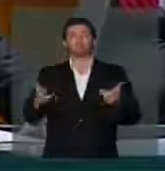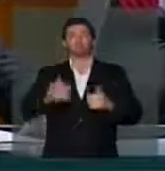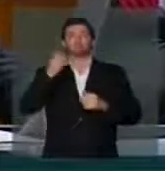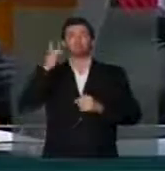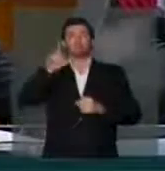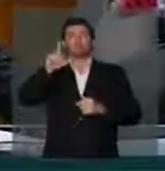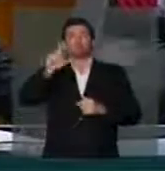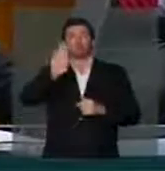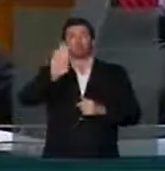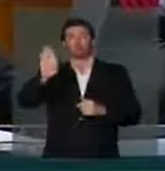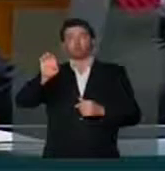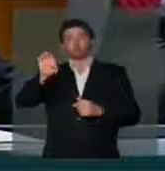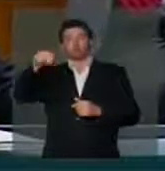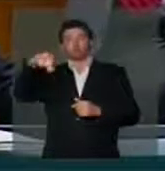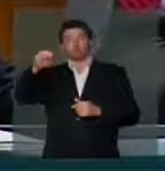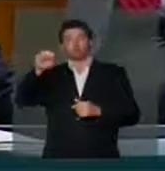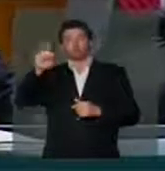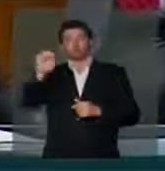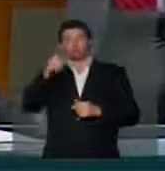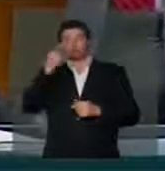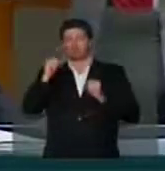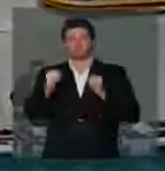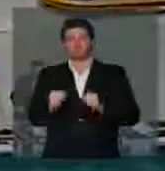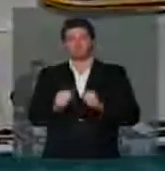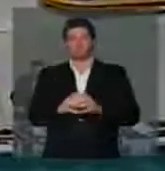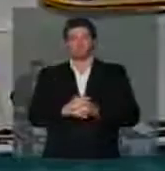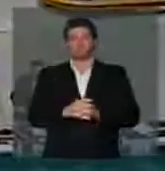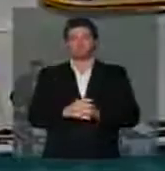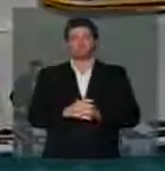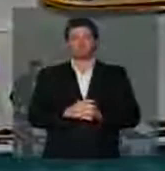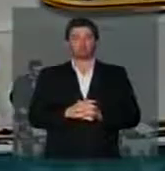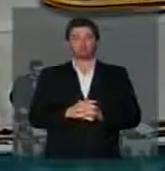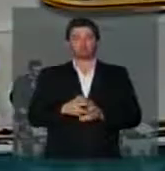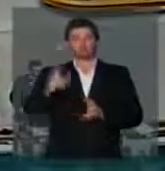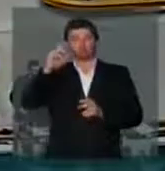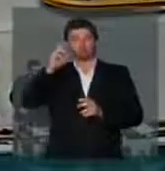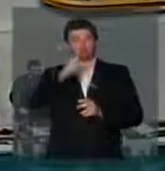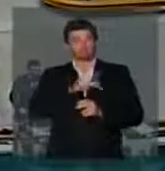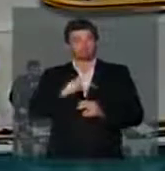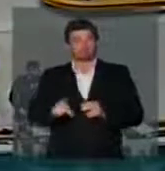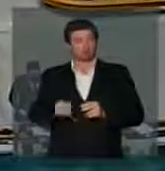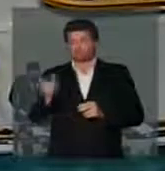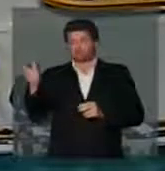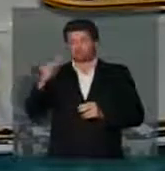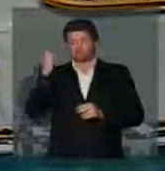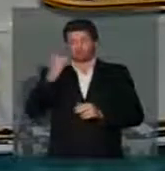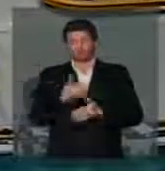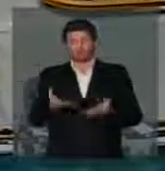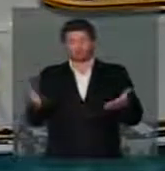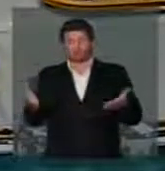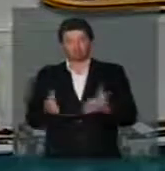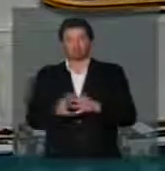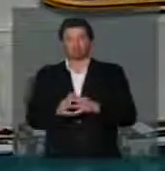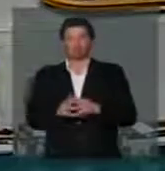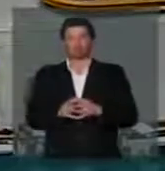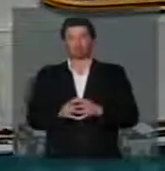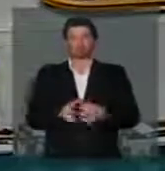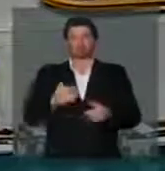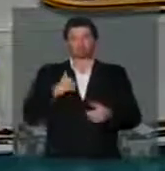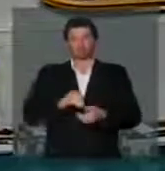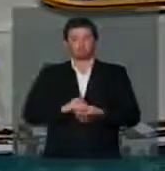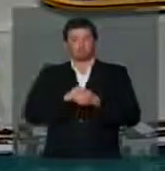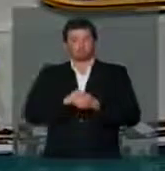Deputado Lobo Neto, Vossa Excelência tem a palavra. Senhor presidente, senhores parlamentares, quero cumprimentar